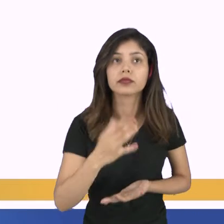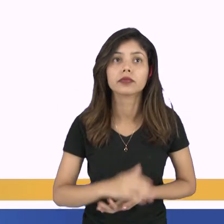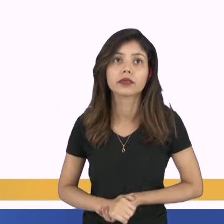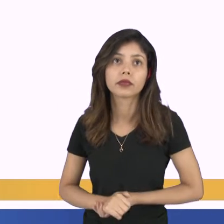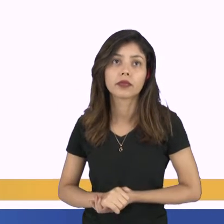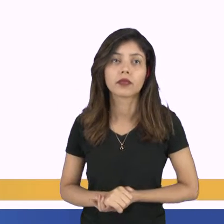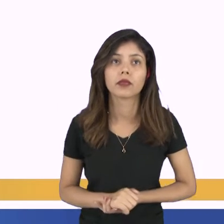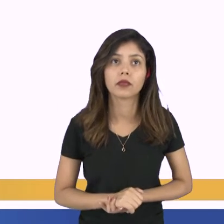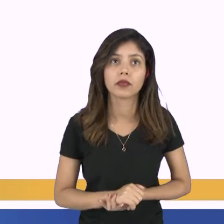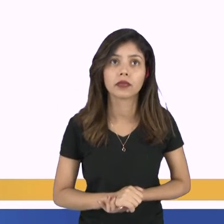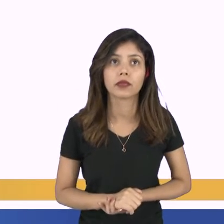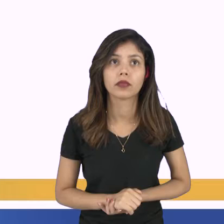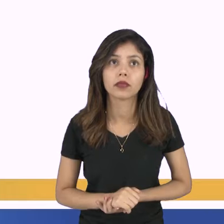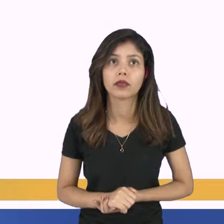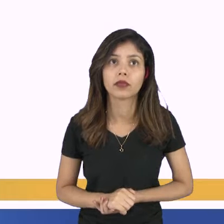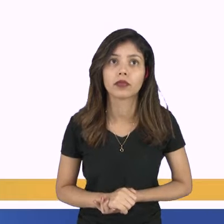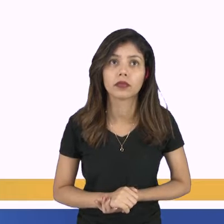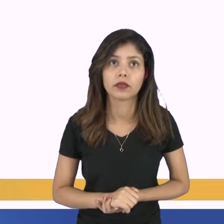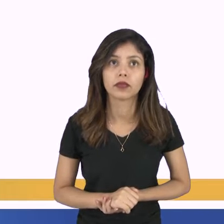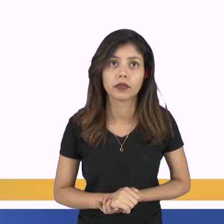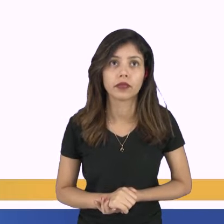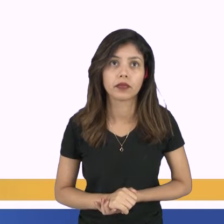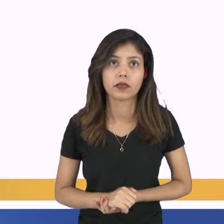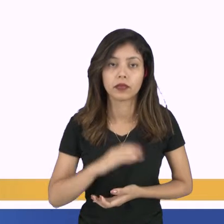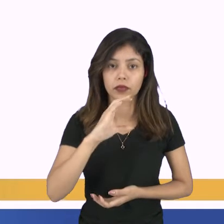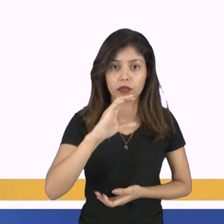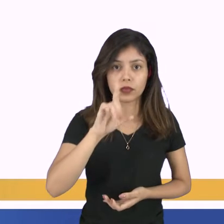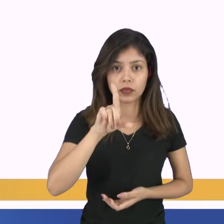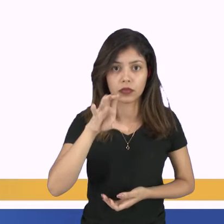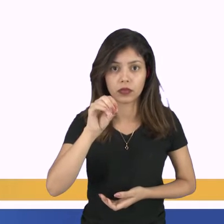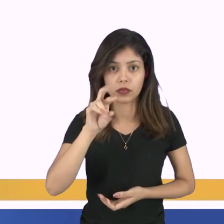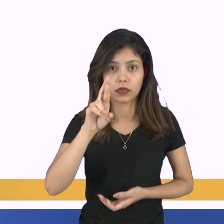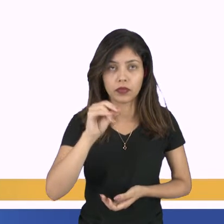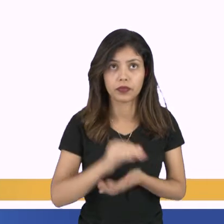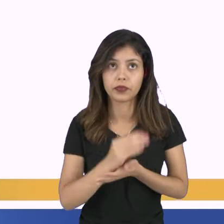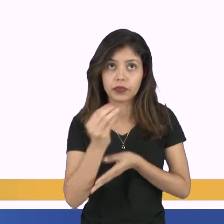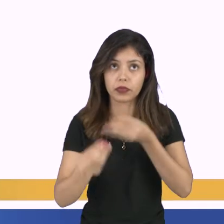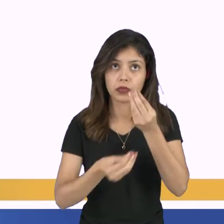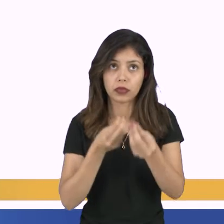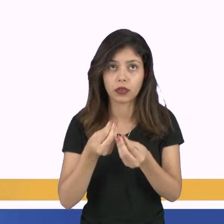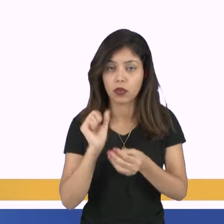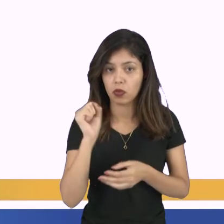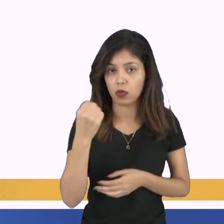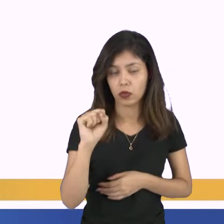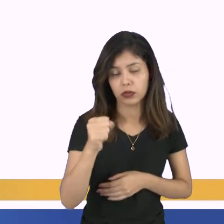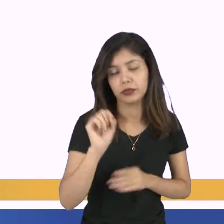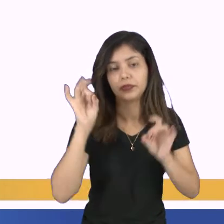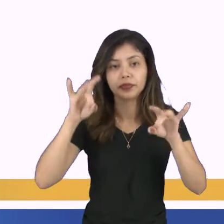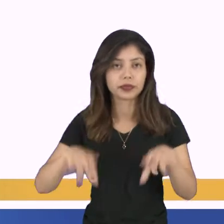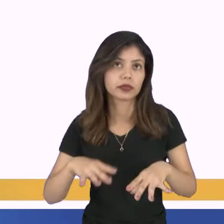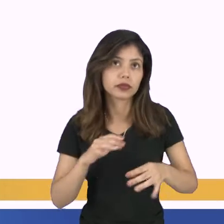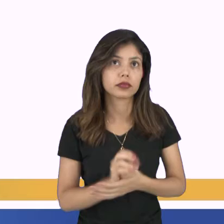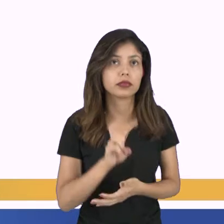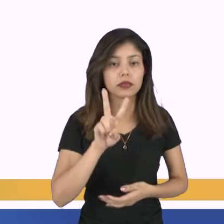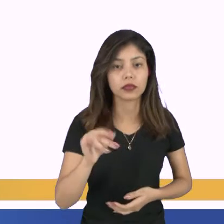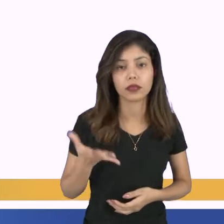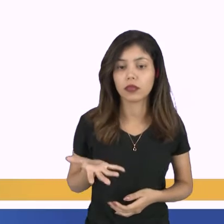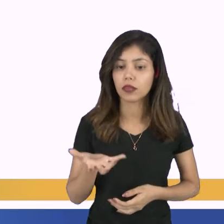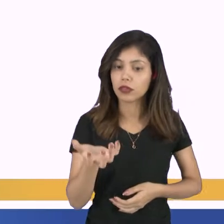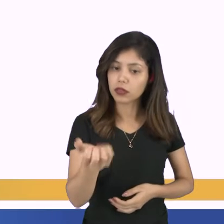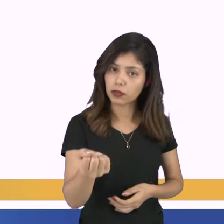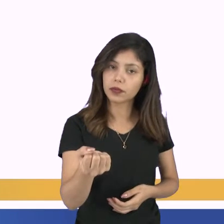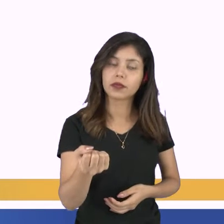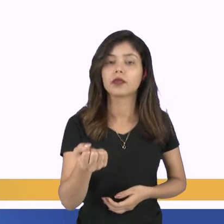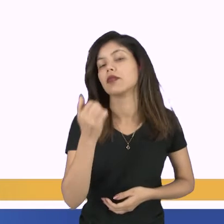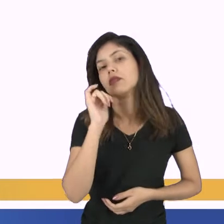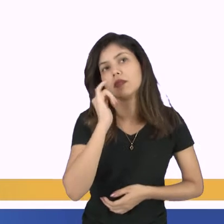mais externa, mais longe do núcleo. E o átomo de cloro, como ele quer ficar com 8 elétrons na última camada, vai receber